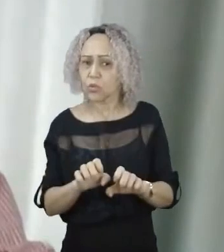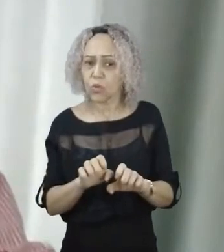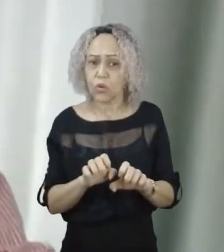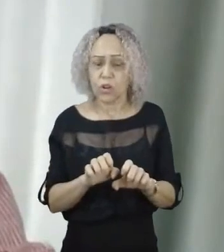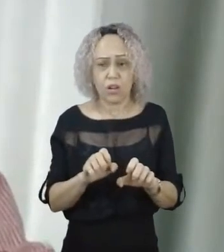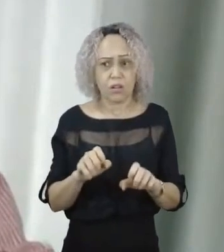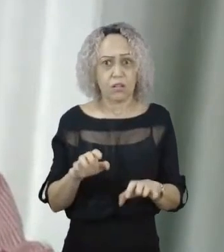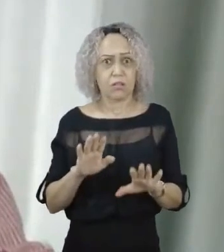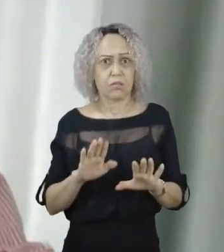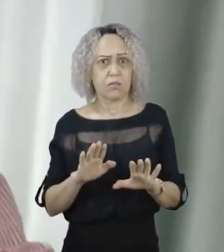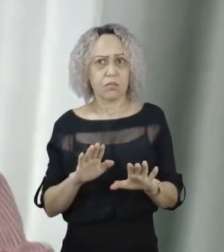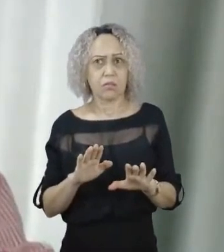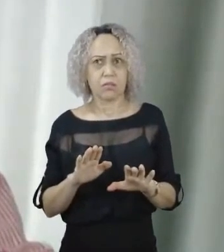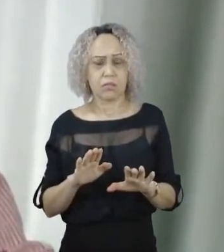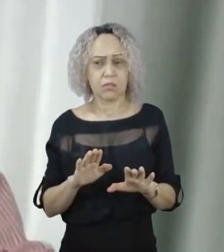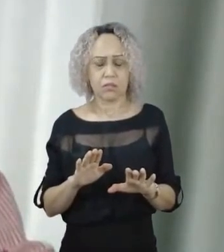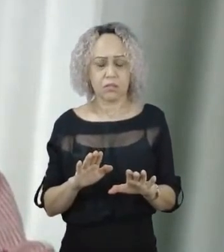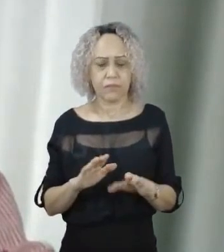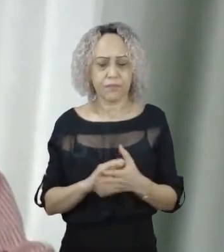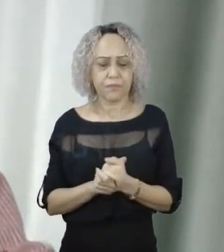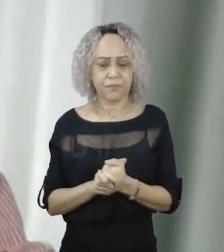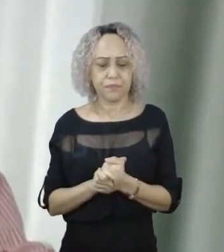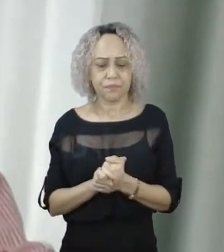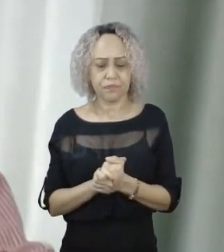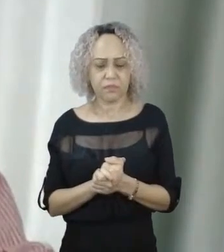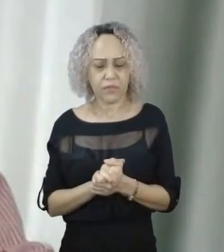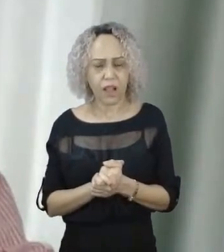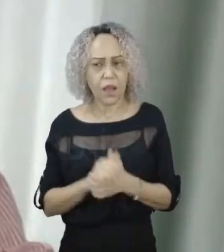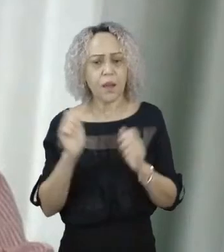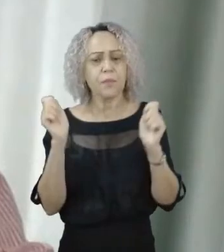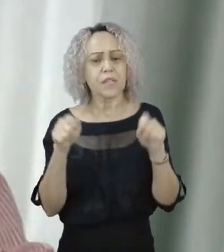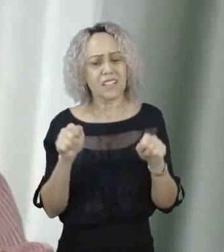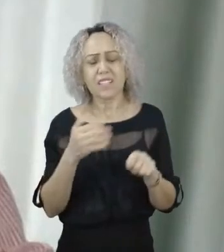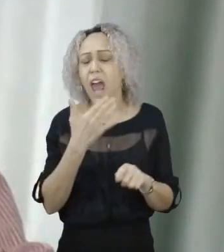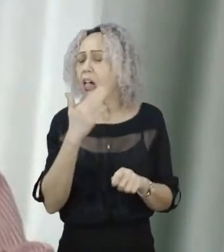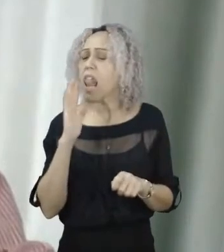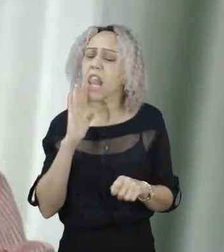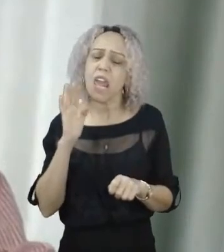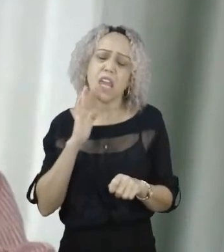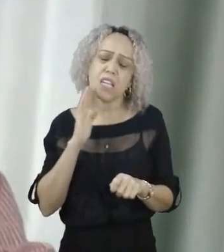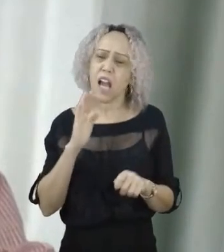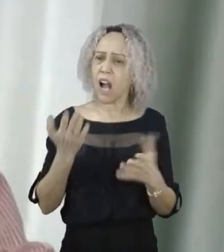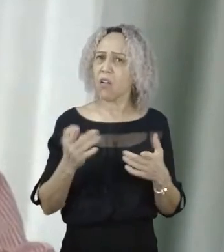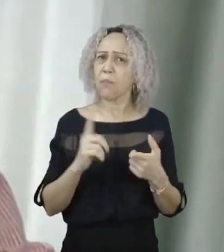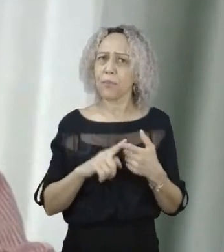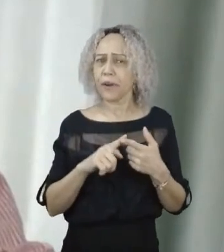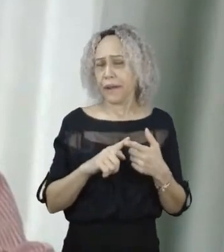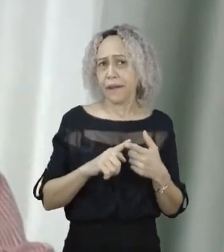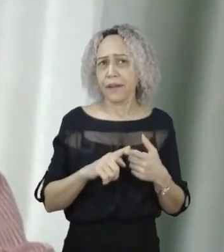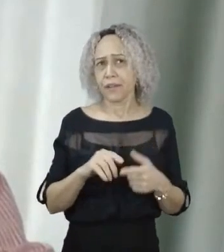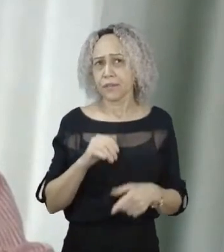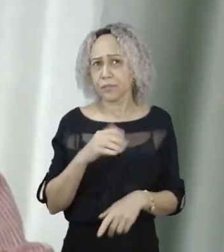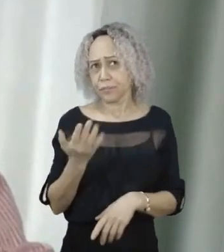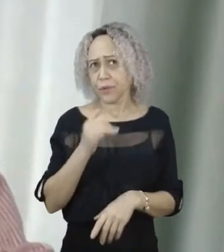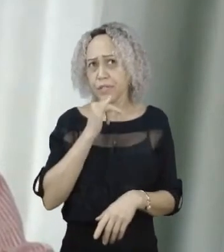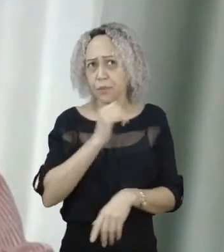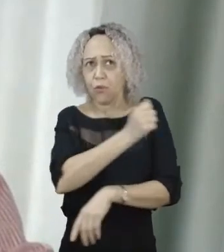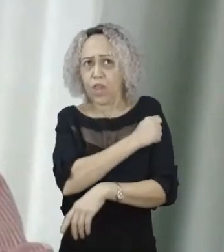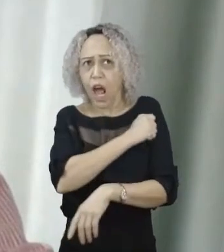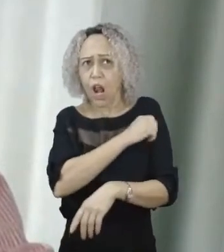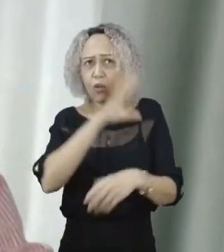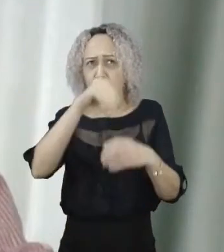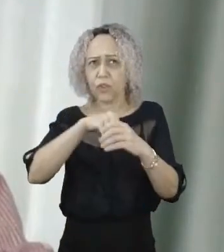ficar aprisionados, né, em uma escola, em um espaço físico, sem alternativas. Então, é preciso